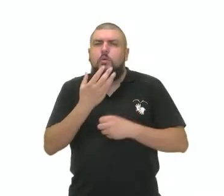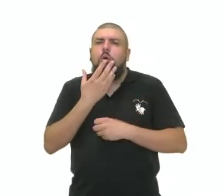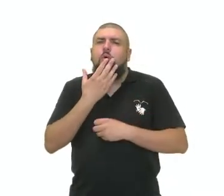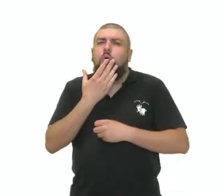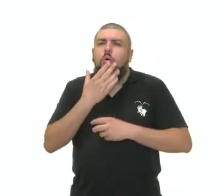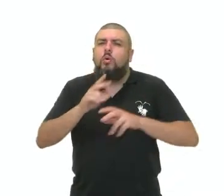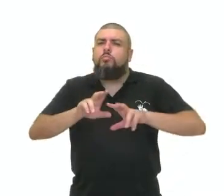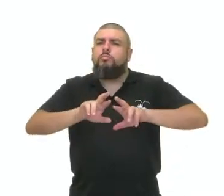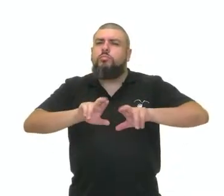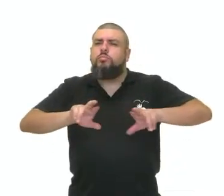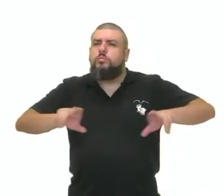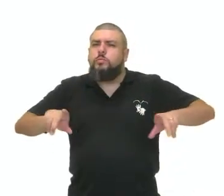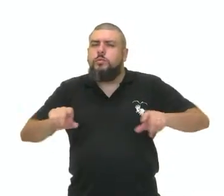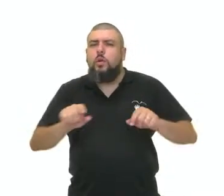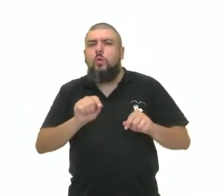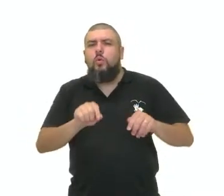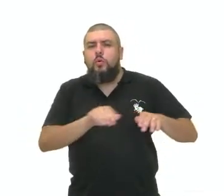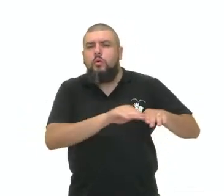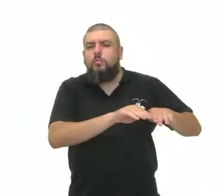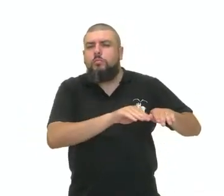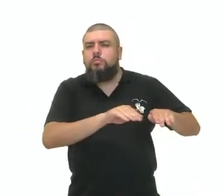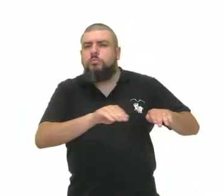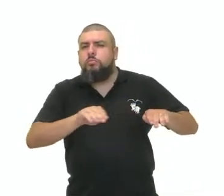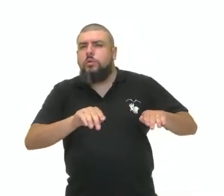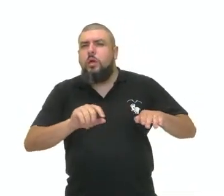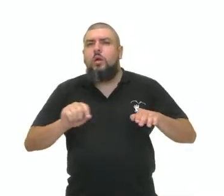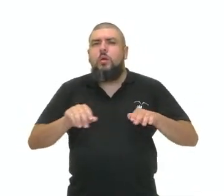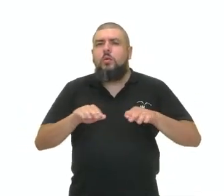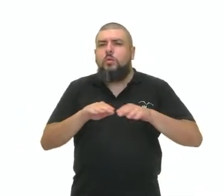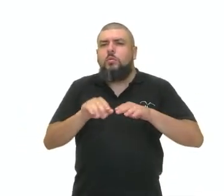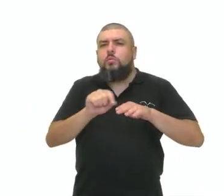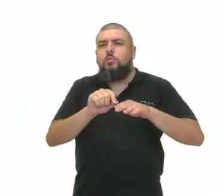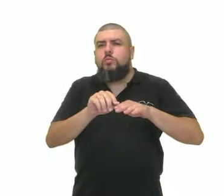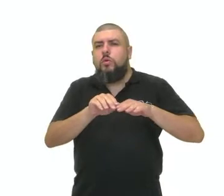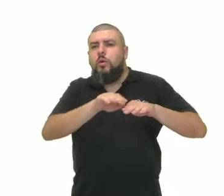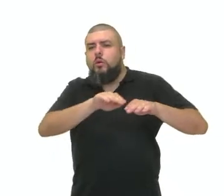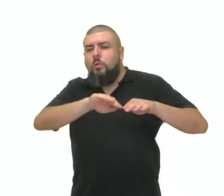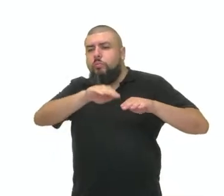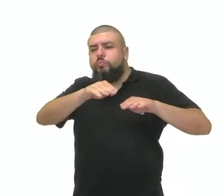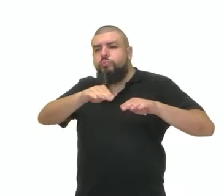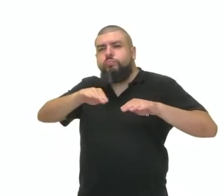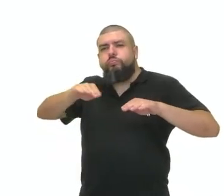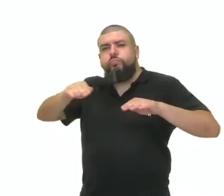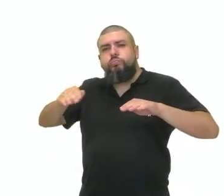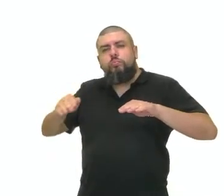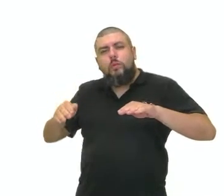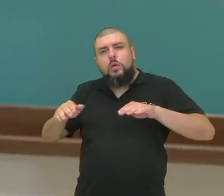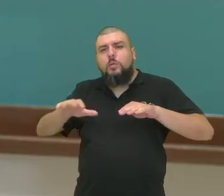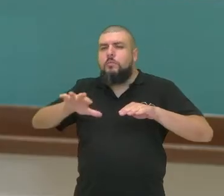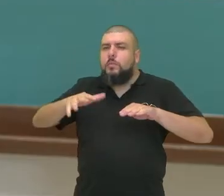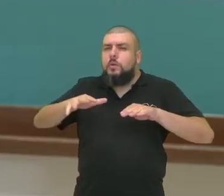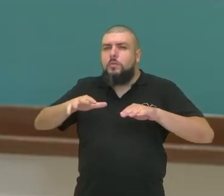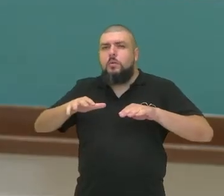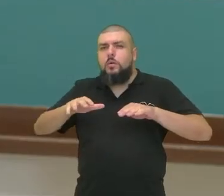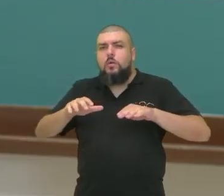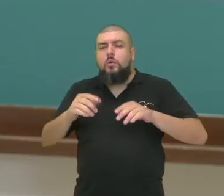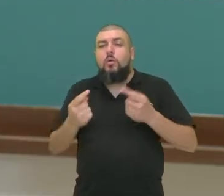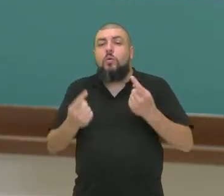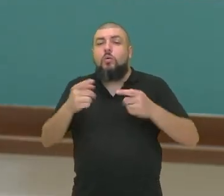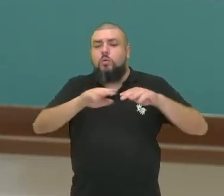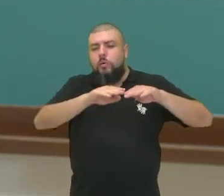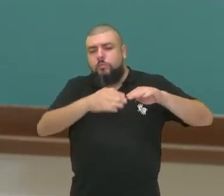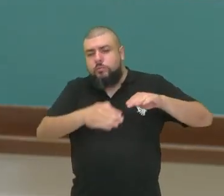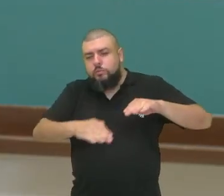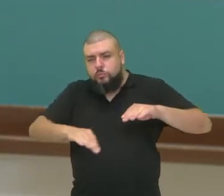que é planalto, o que é planície, o que é uma depressão aí, ok? Qual é a área de litoral, né? E como que está